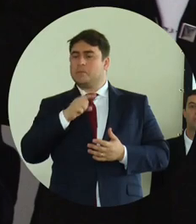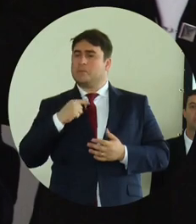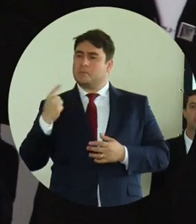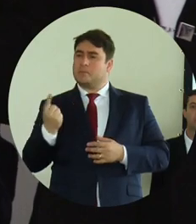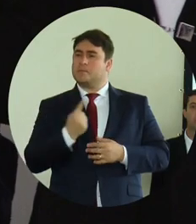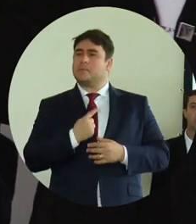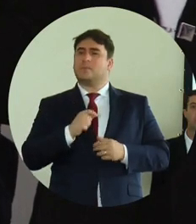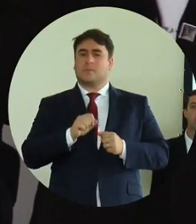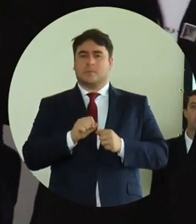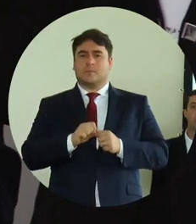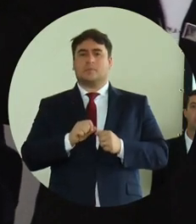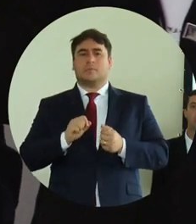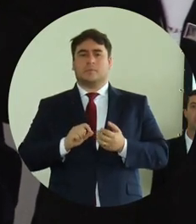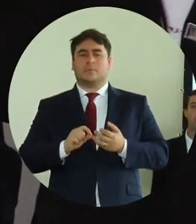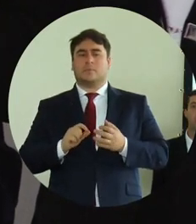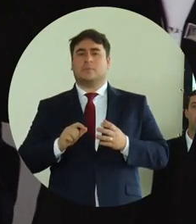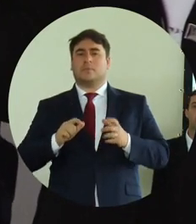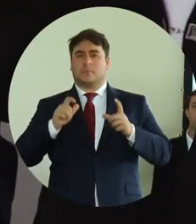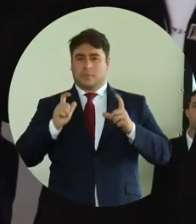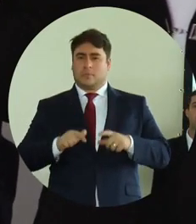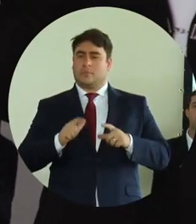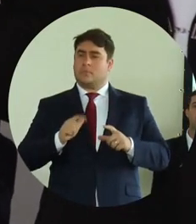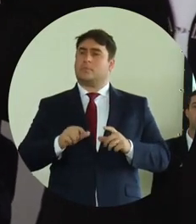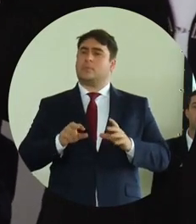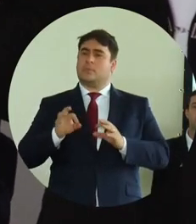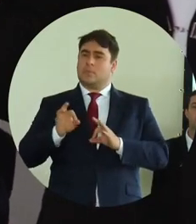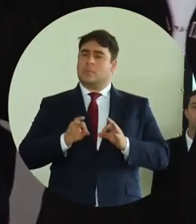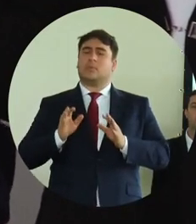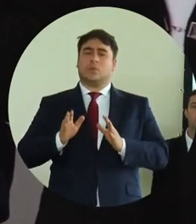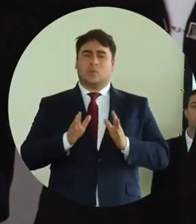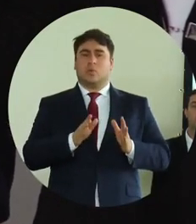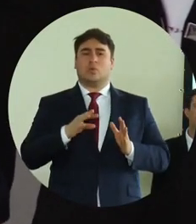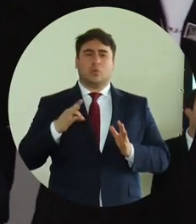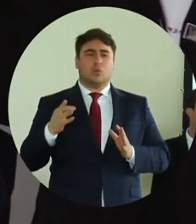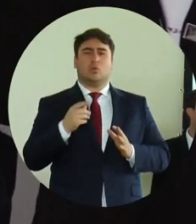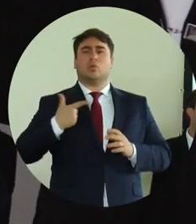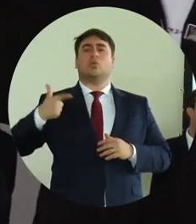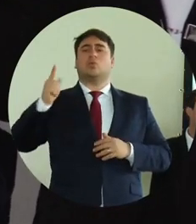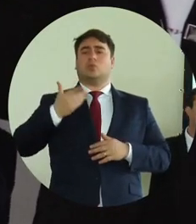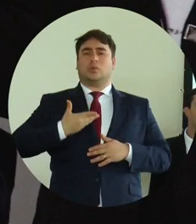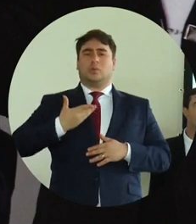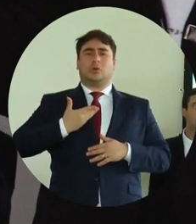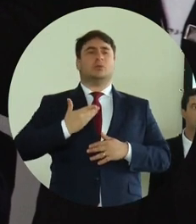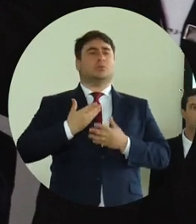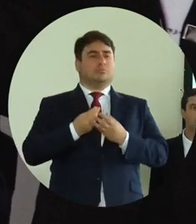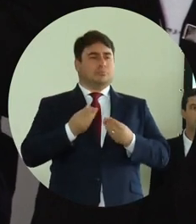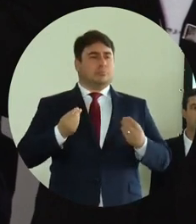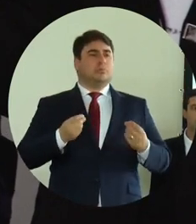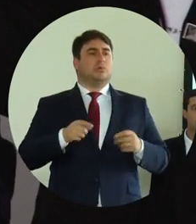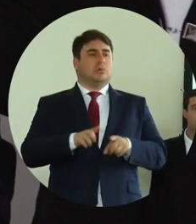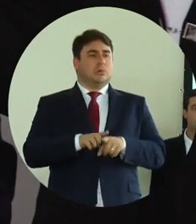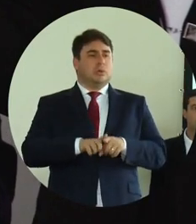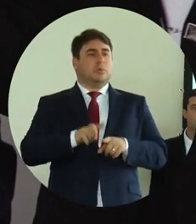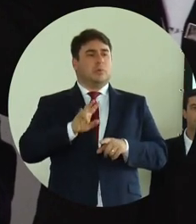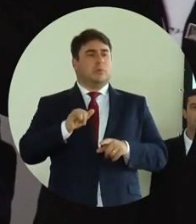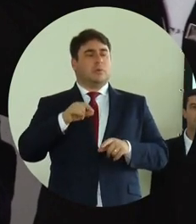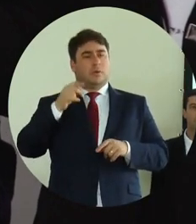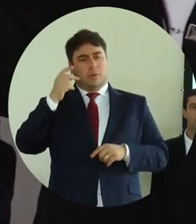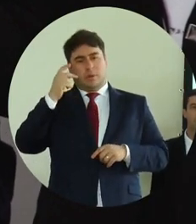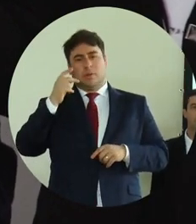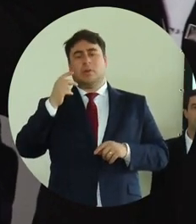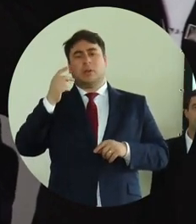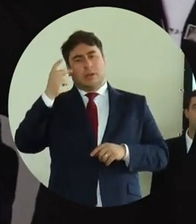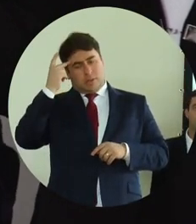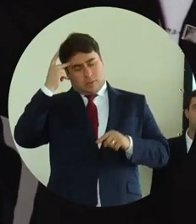como é feito aqui, né, doutora? Floriano, Marinalva e todos os outros amigos aqui. Assim como aqui em São Paulo, lá